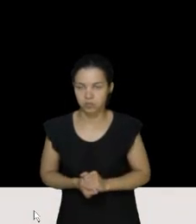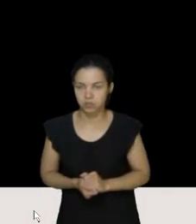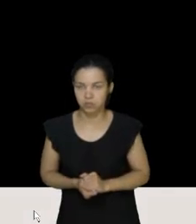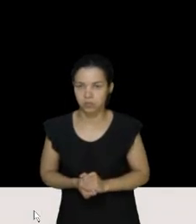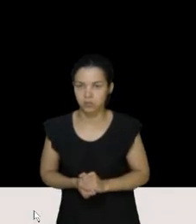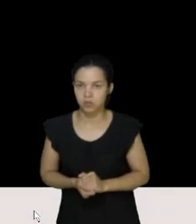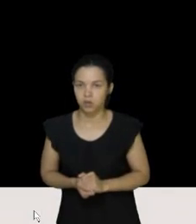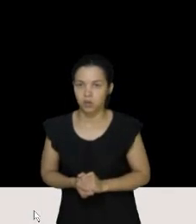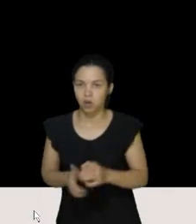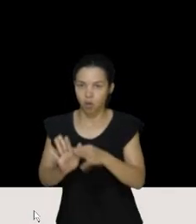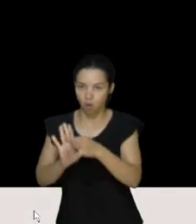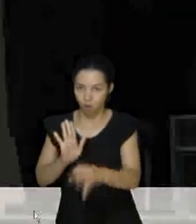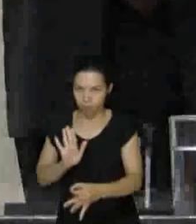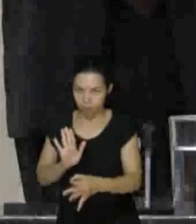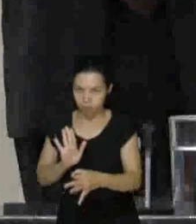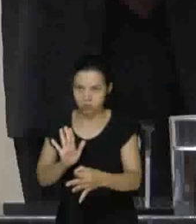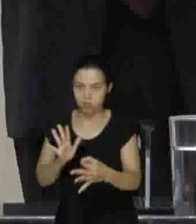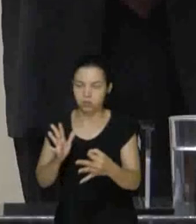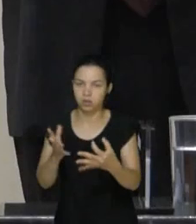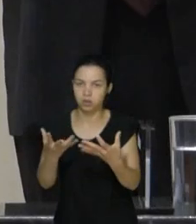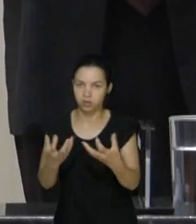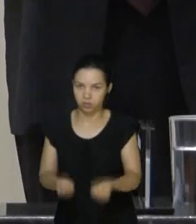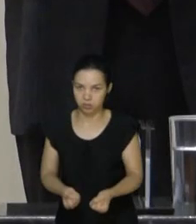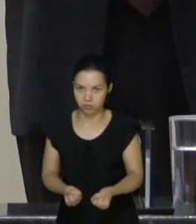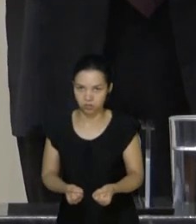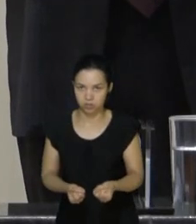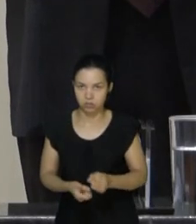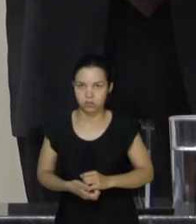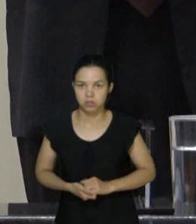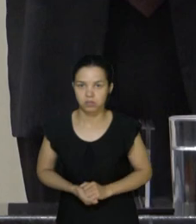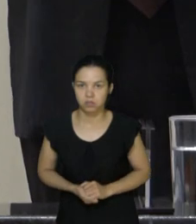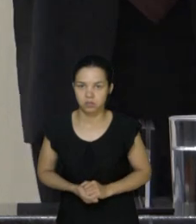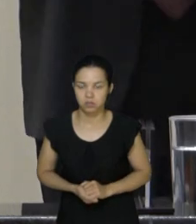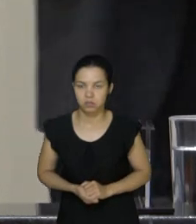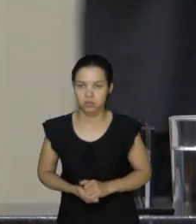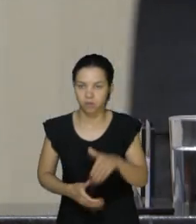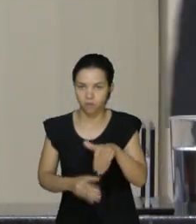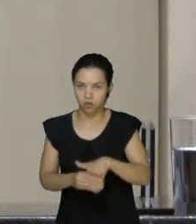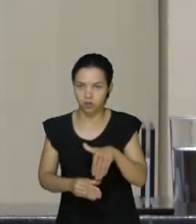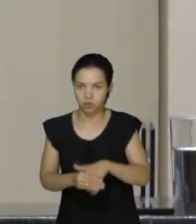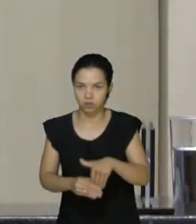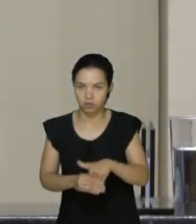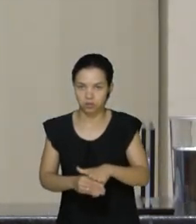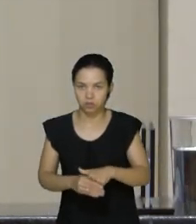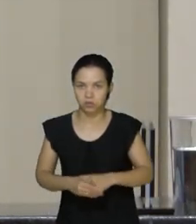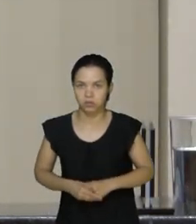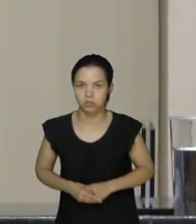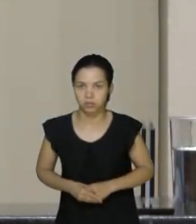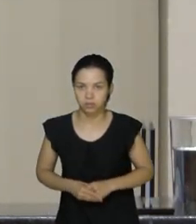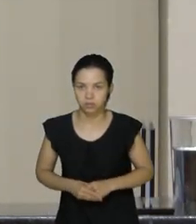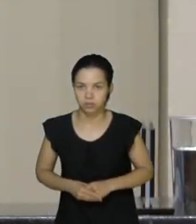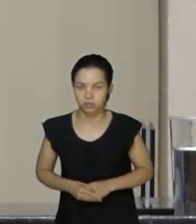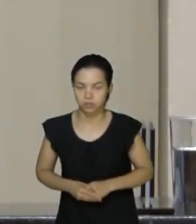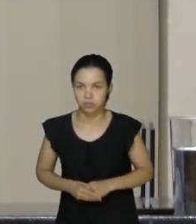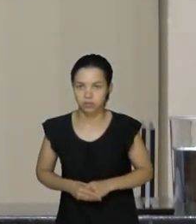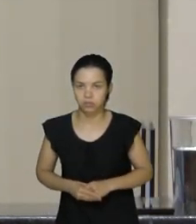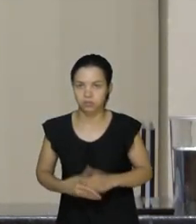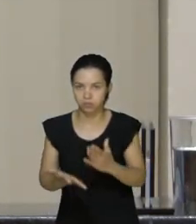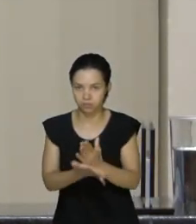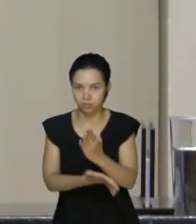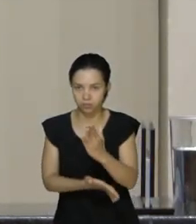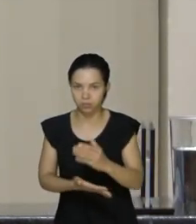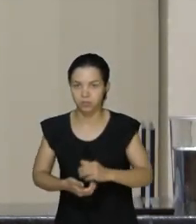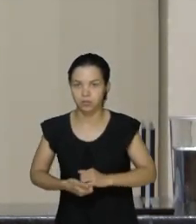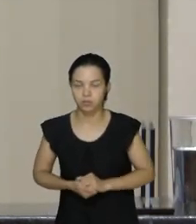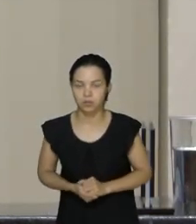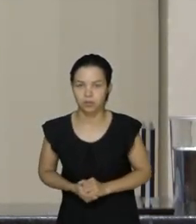comissões são favoráveis. Em discussão? Não havendo em votação. Deputados concordam, permanecem como estão? Está aprovado com o